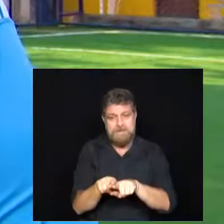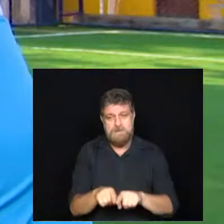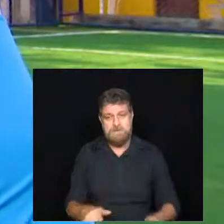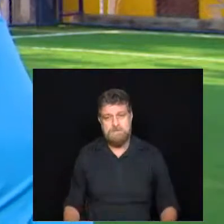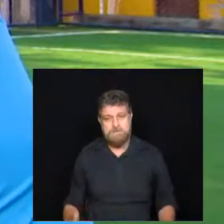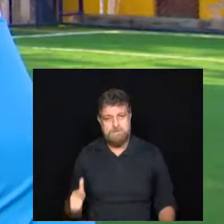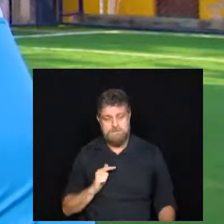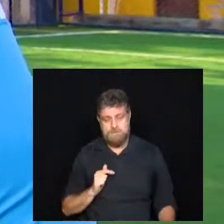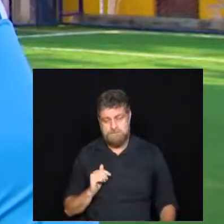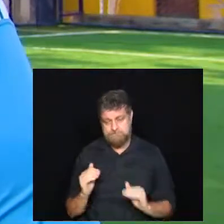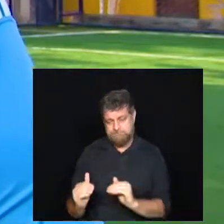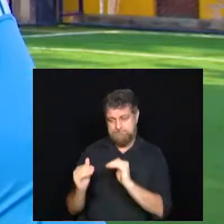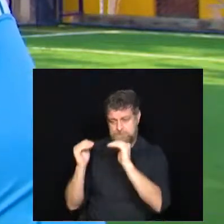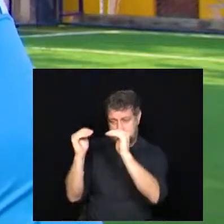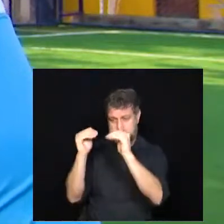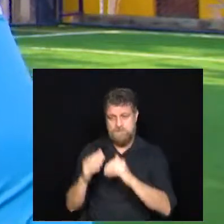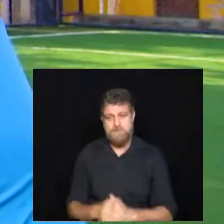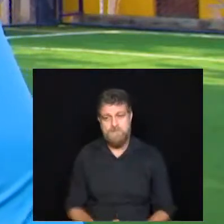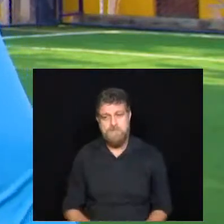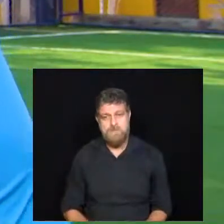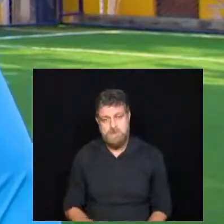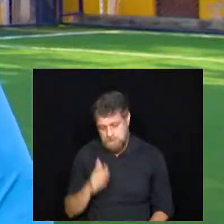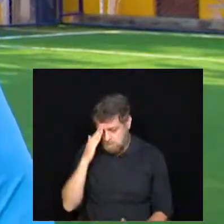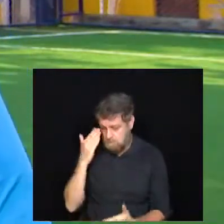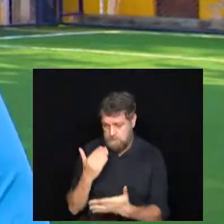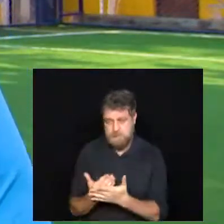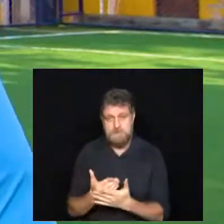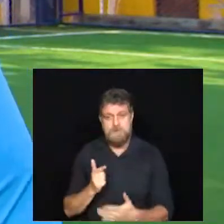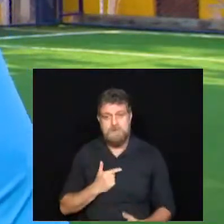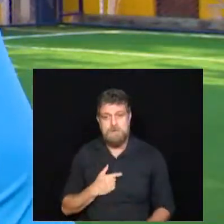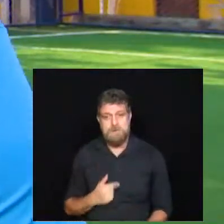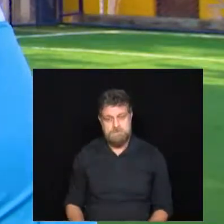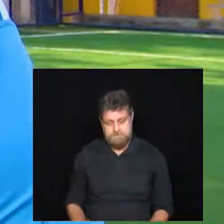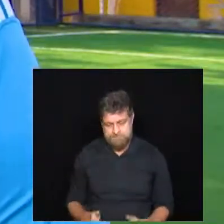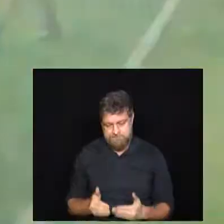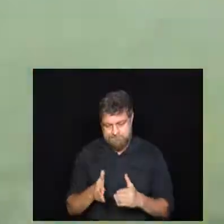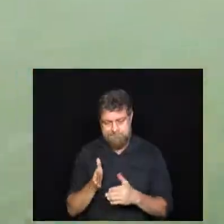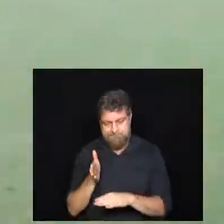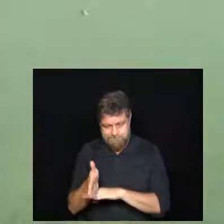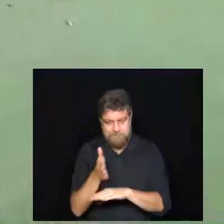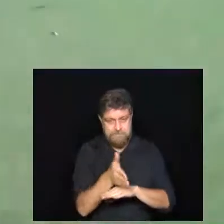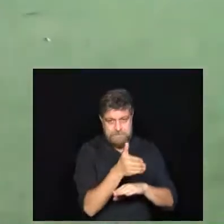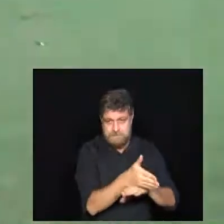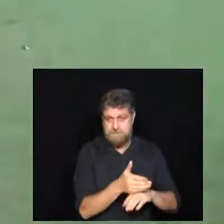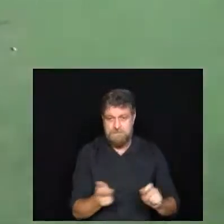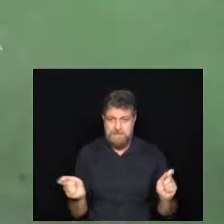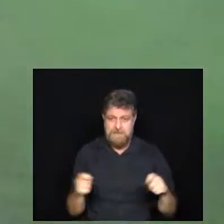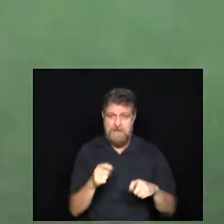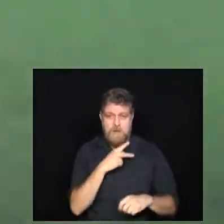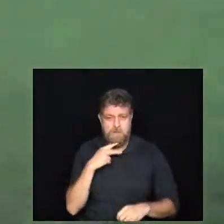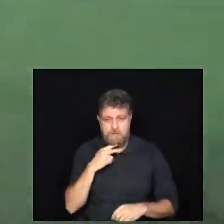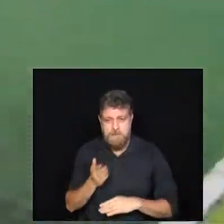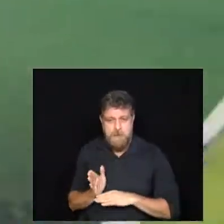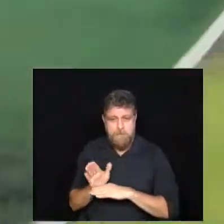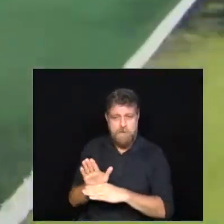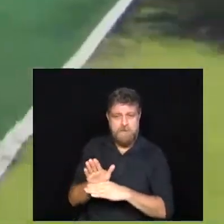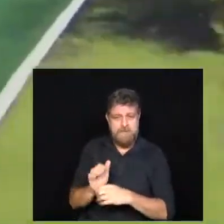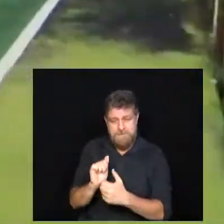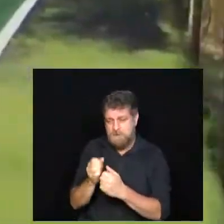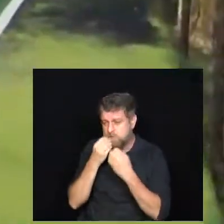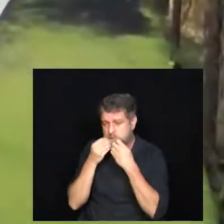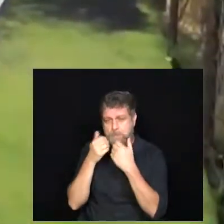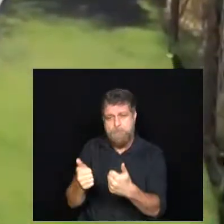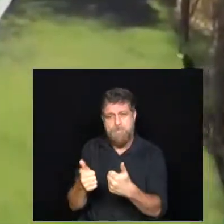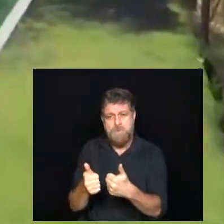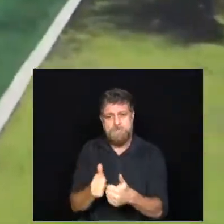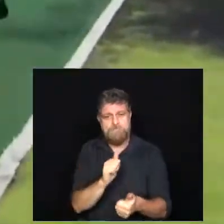dessa altura, né? E eu tenho certeza que muitas portas vão se abrir através do Permínio aí. É isso aí. Esporte é tudo de bom. E